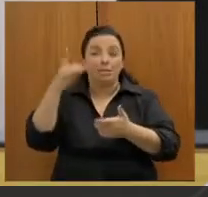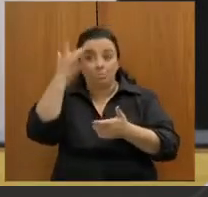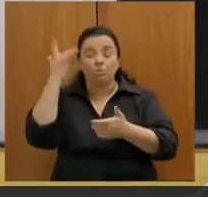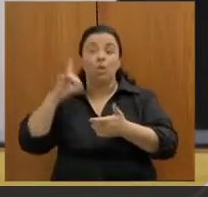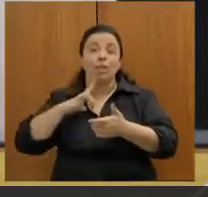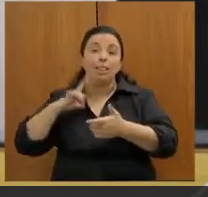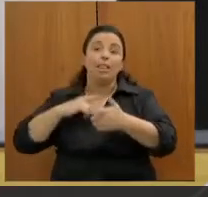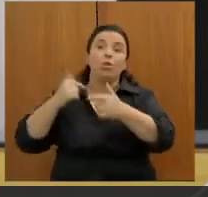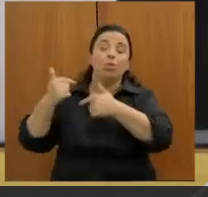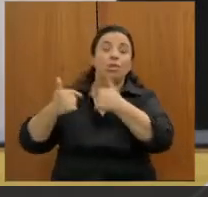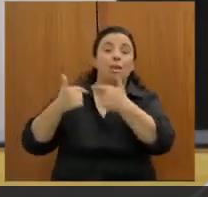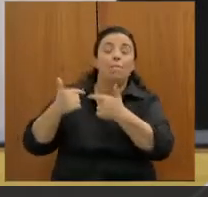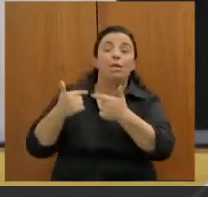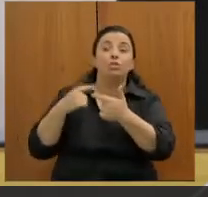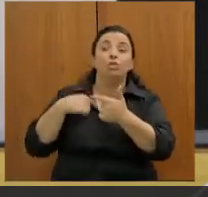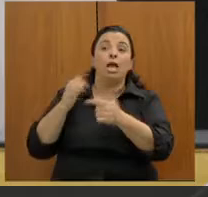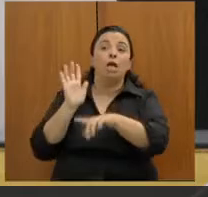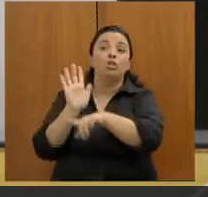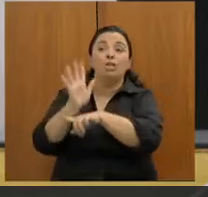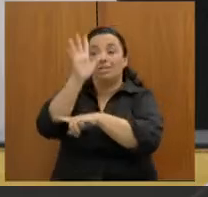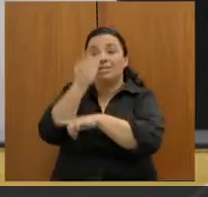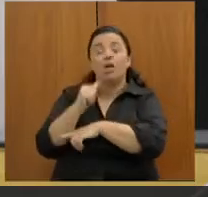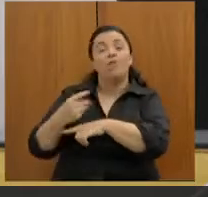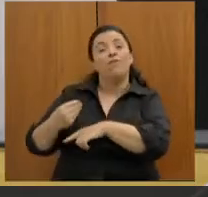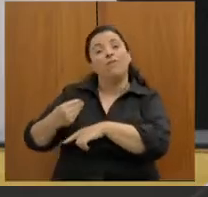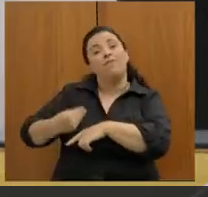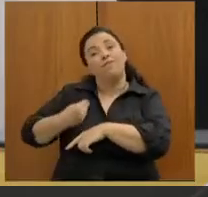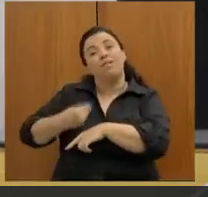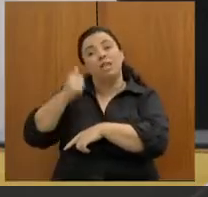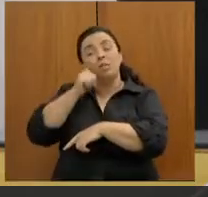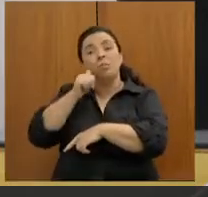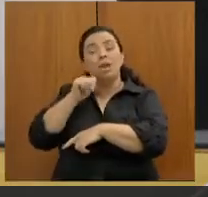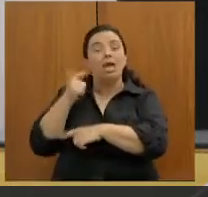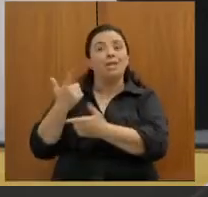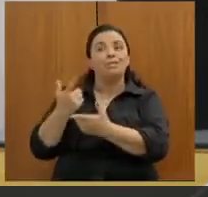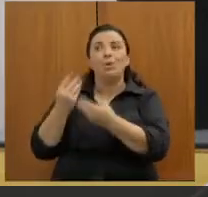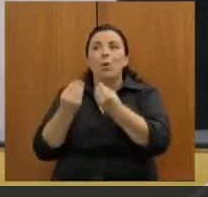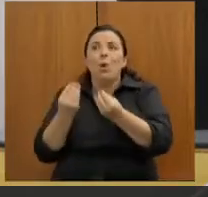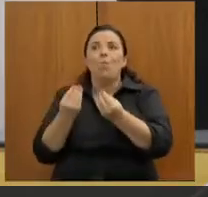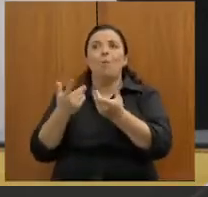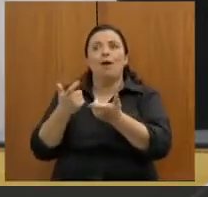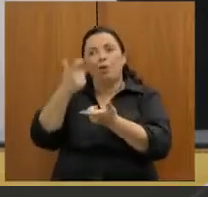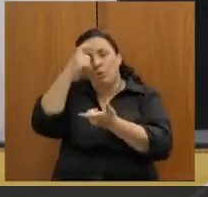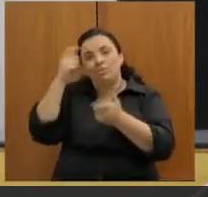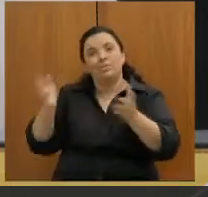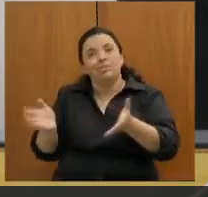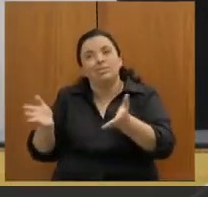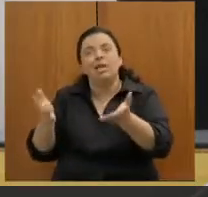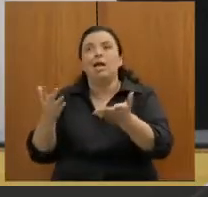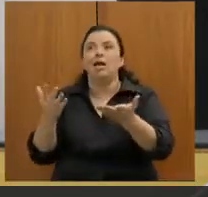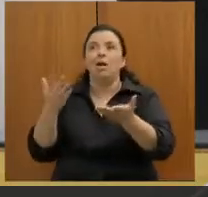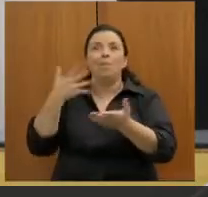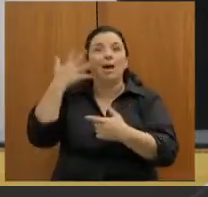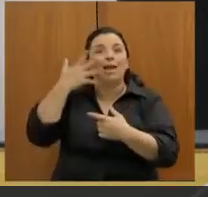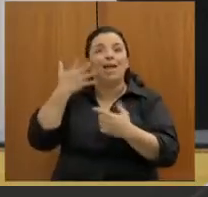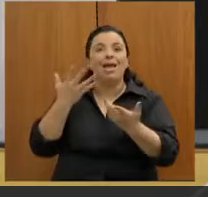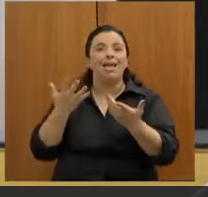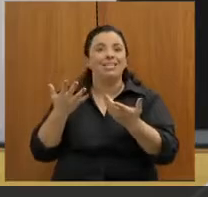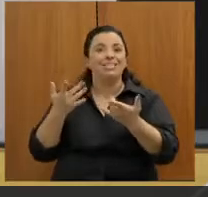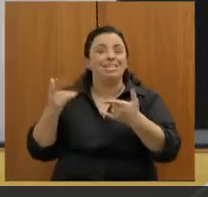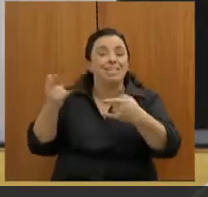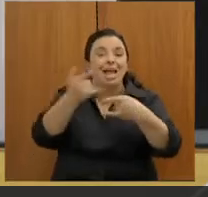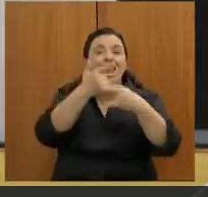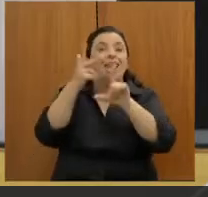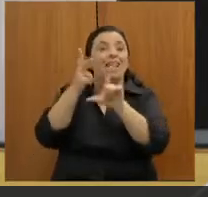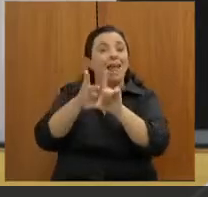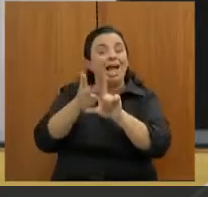das mulheres conscientizando conversando indicando é palestras lives livros para as